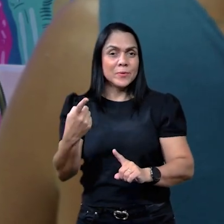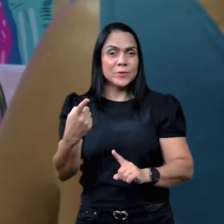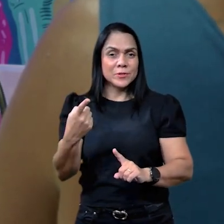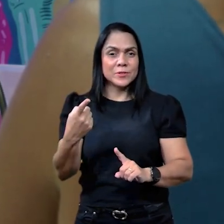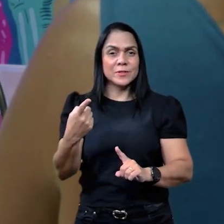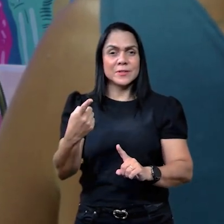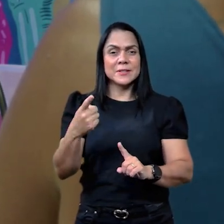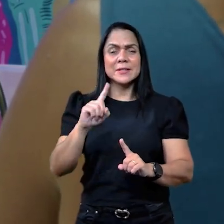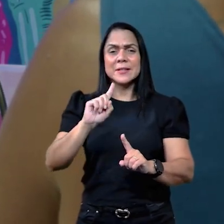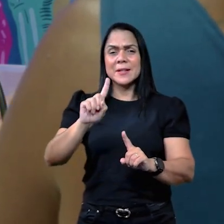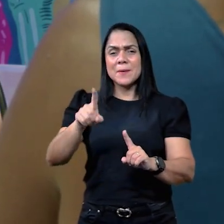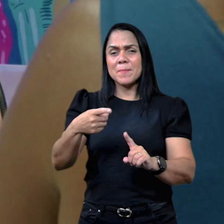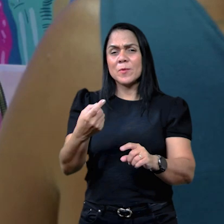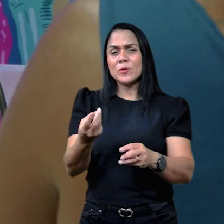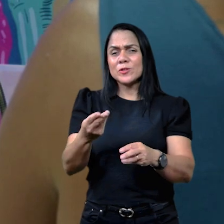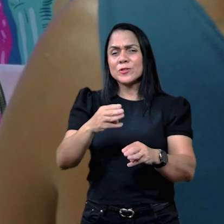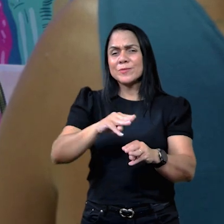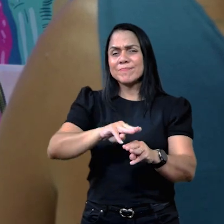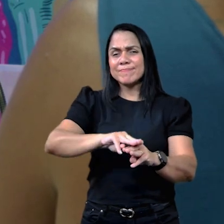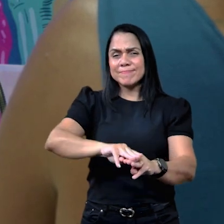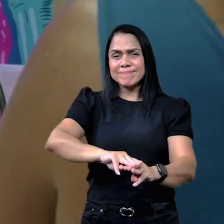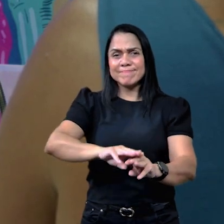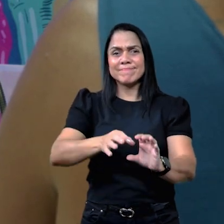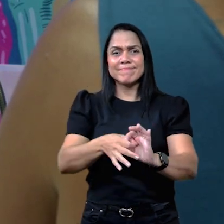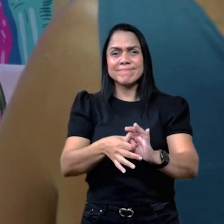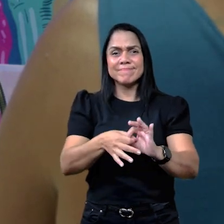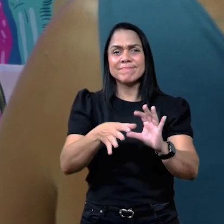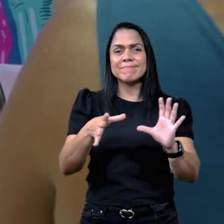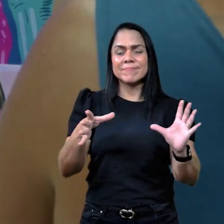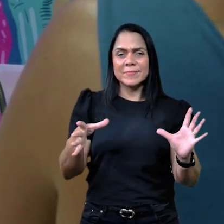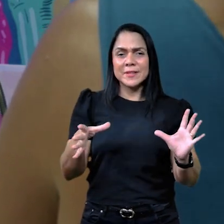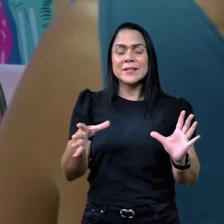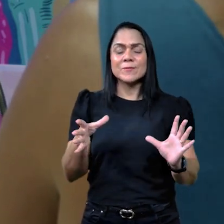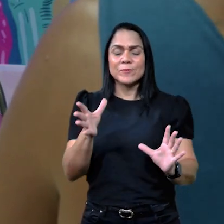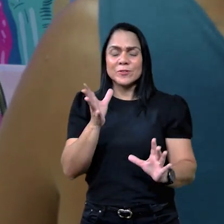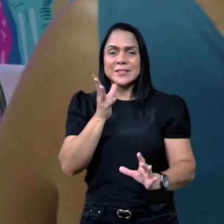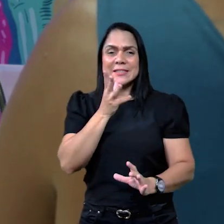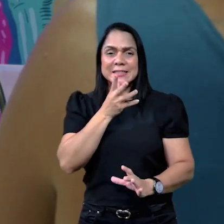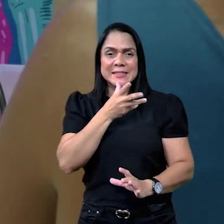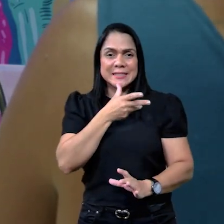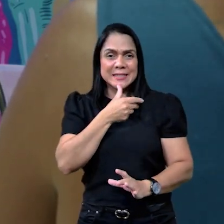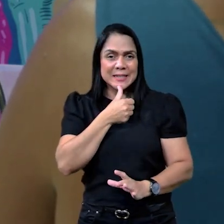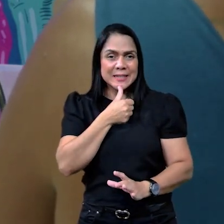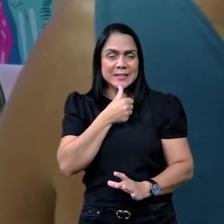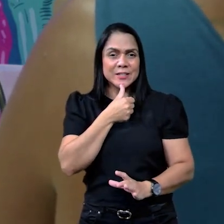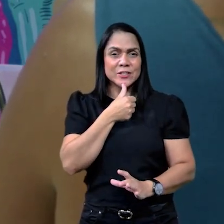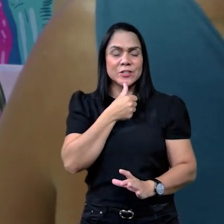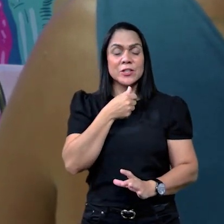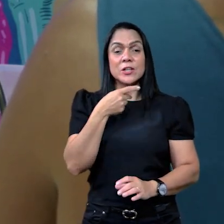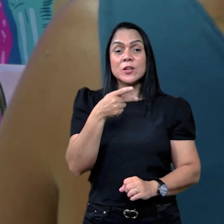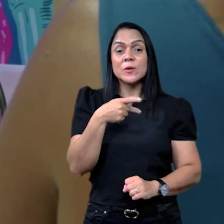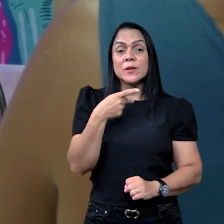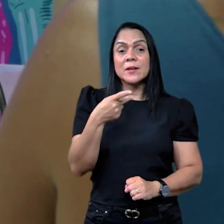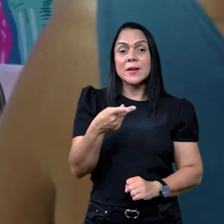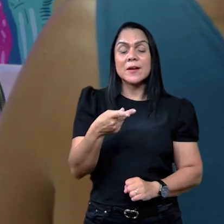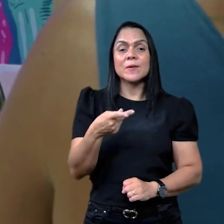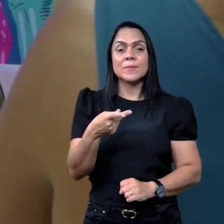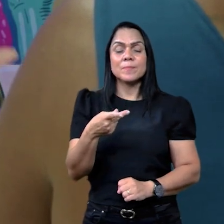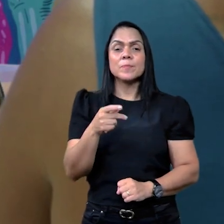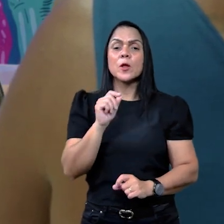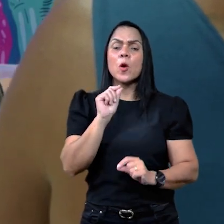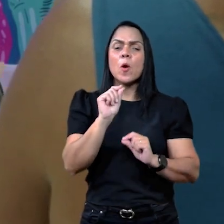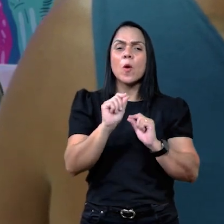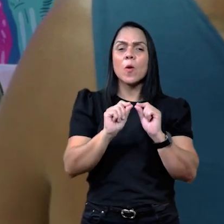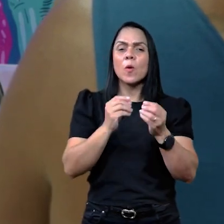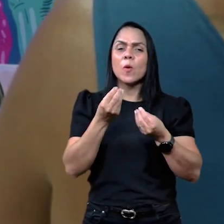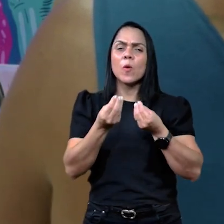depois, né? Ali, depois da abolição, mesmo depois da abolição, foi tardio, né? Sim. E aí eu queria saber se